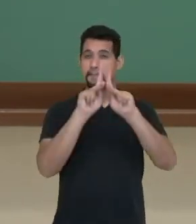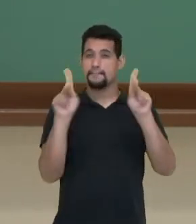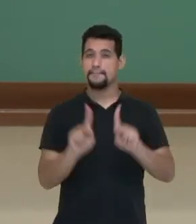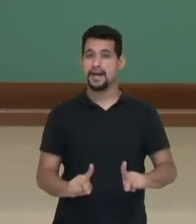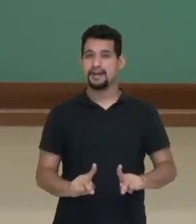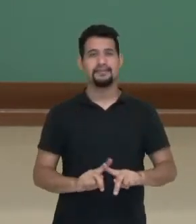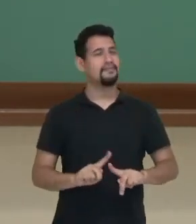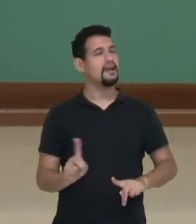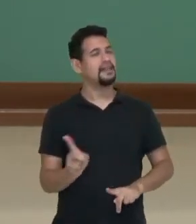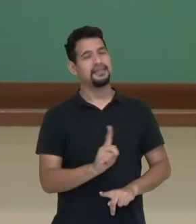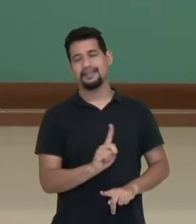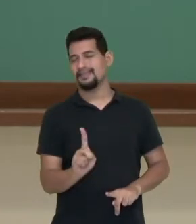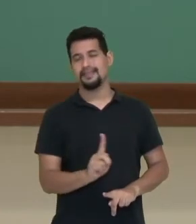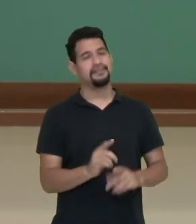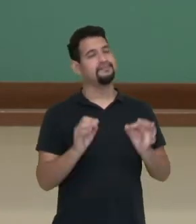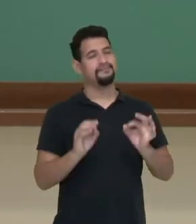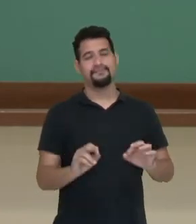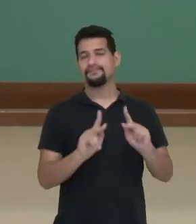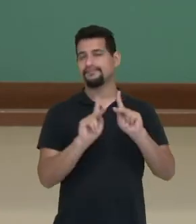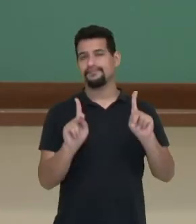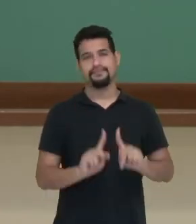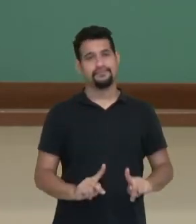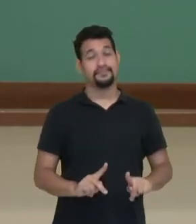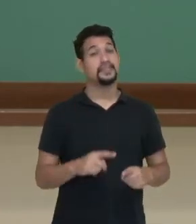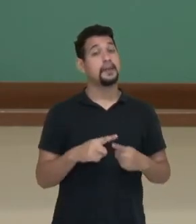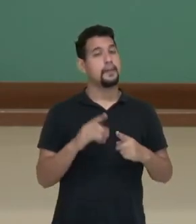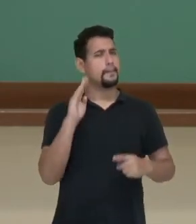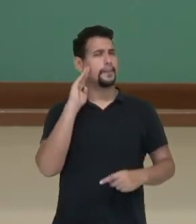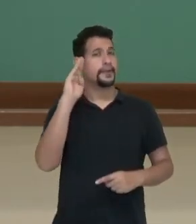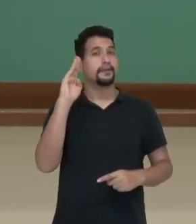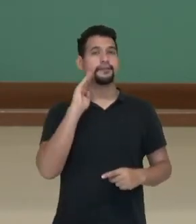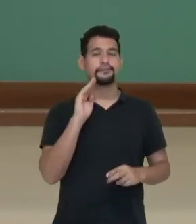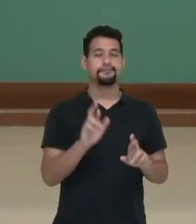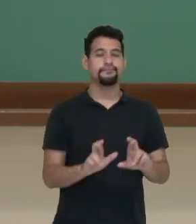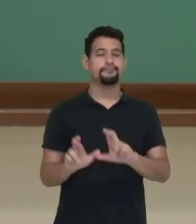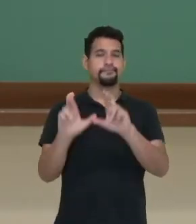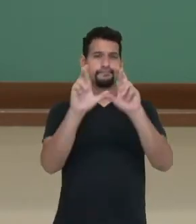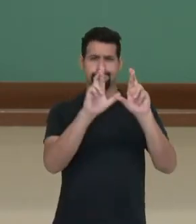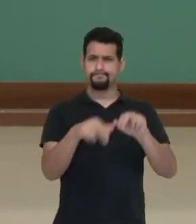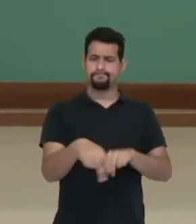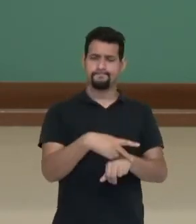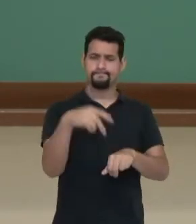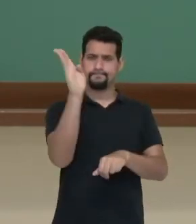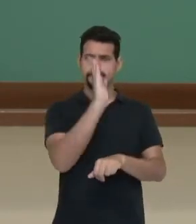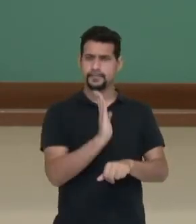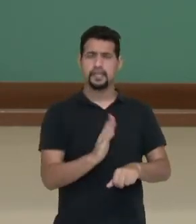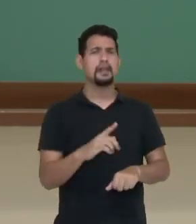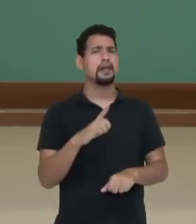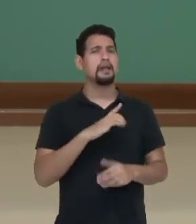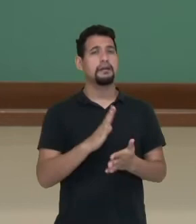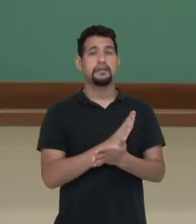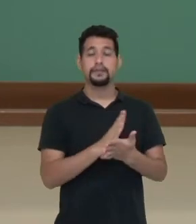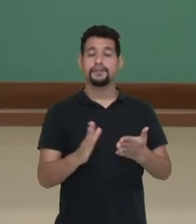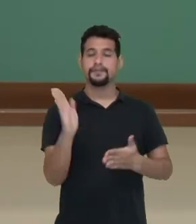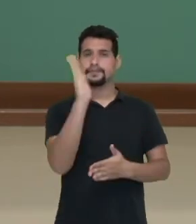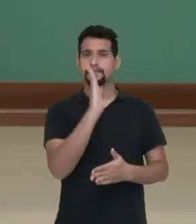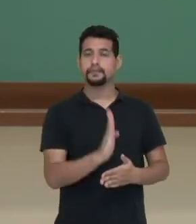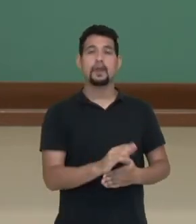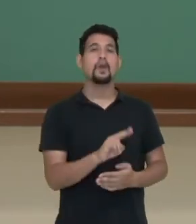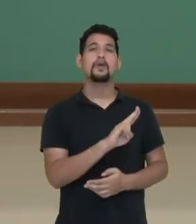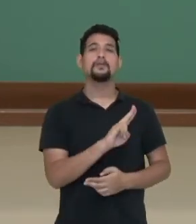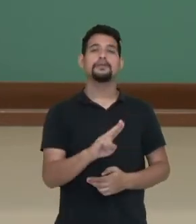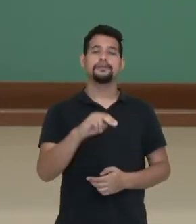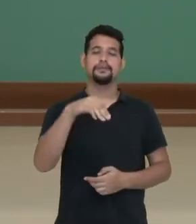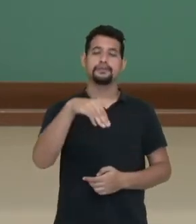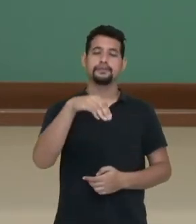foi exatamente assim, principalmente nessas regiões do país. Então, nós temos instituído no Brasil a monarquia e o